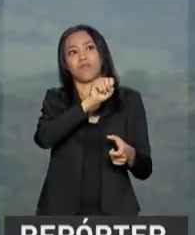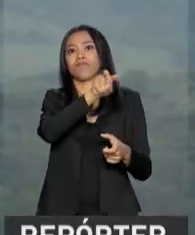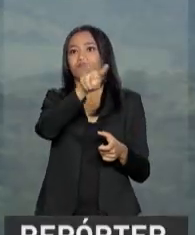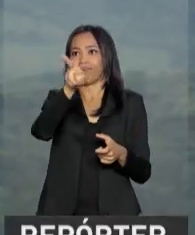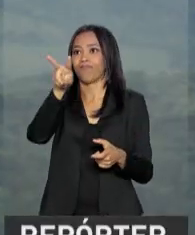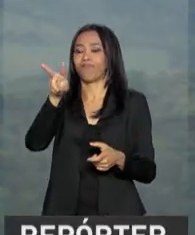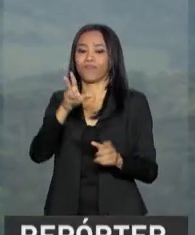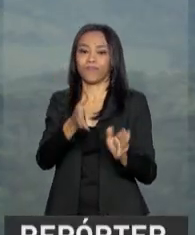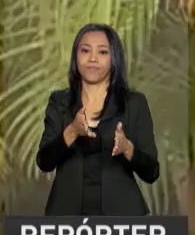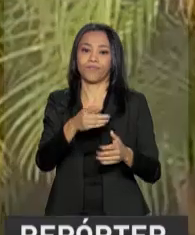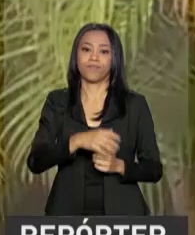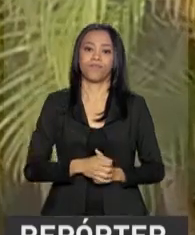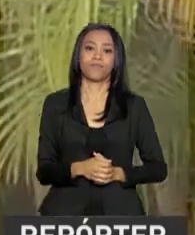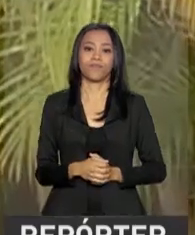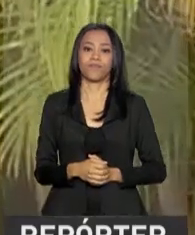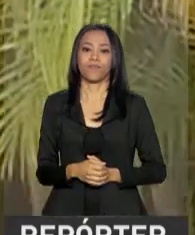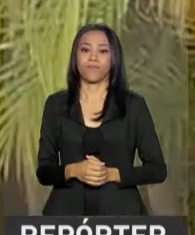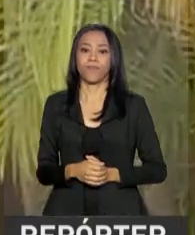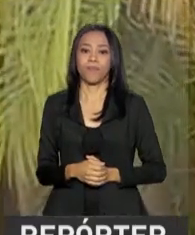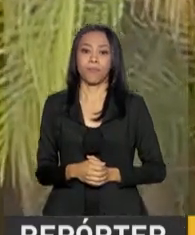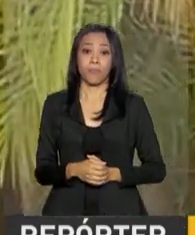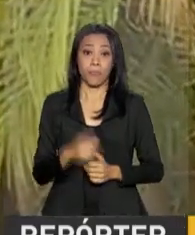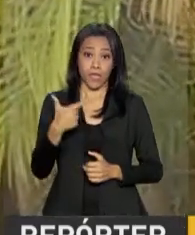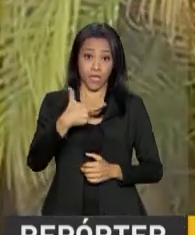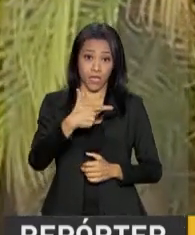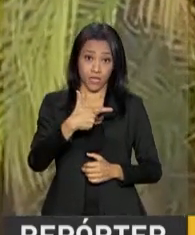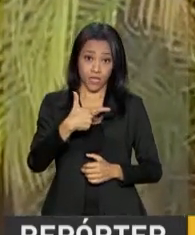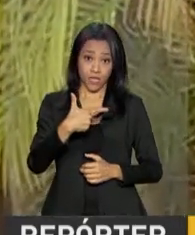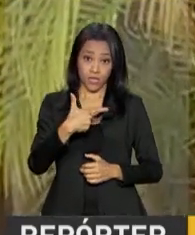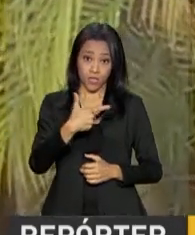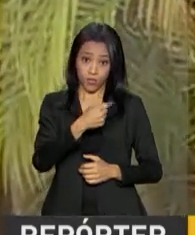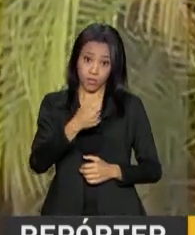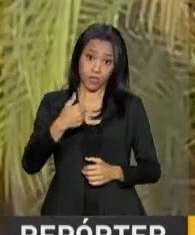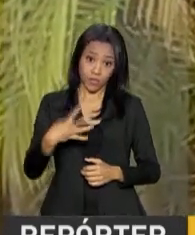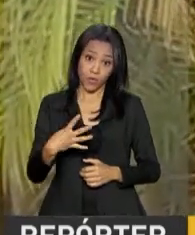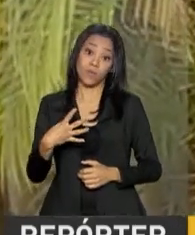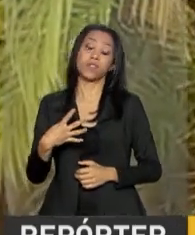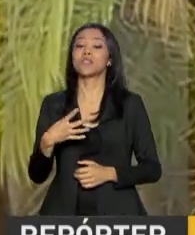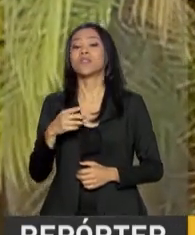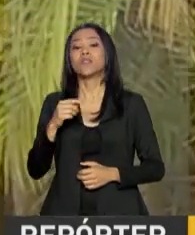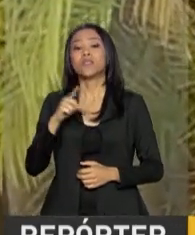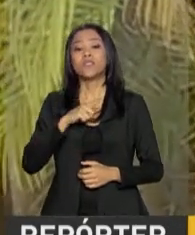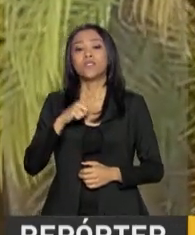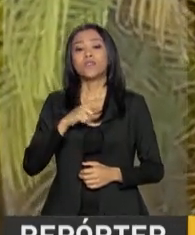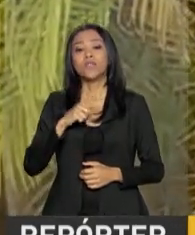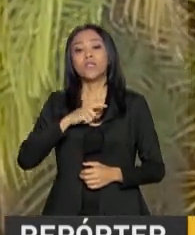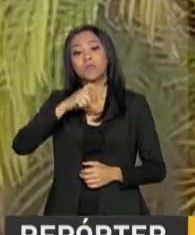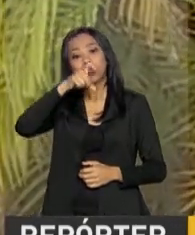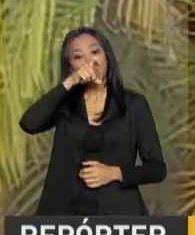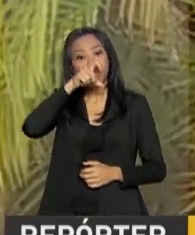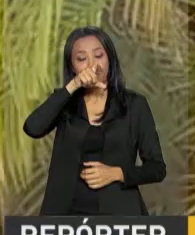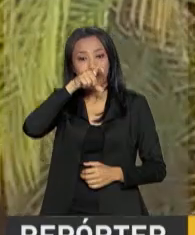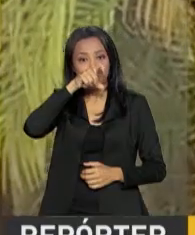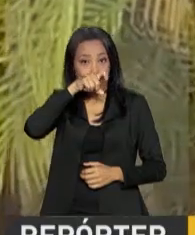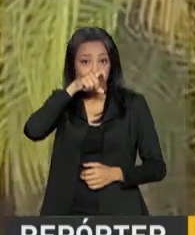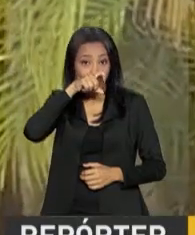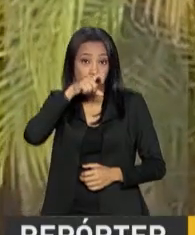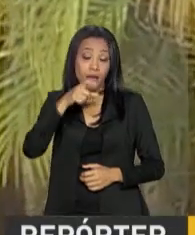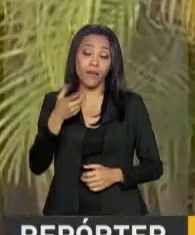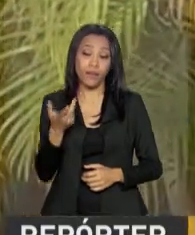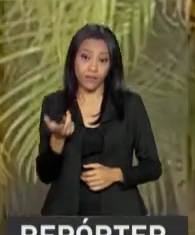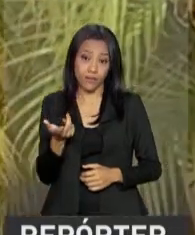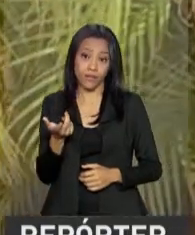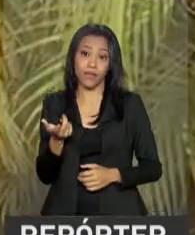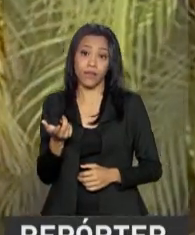atlântica a saída da lista vocês papagaio de cara roxa foi a única que a gente